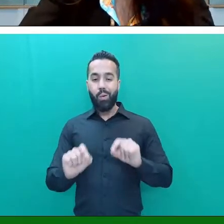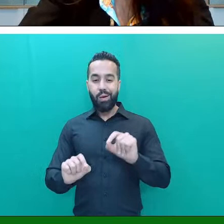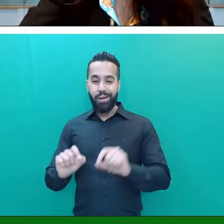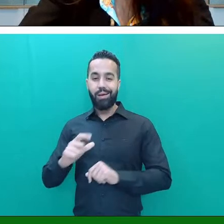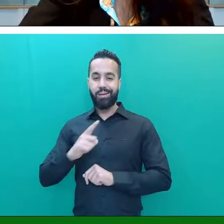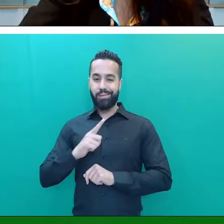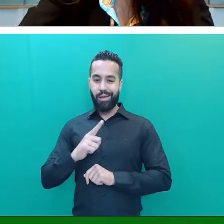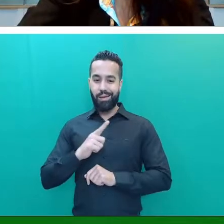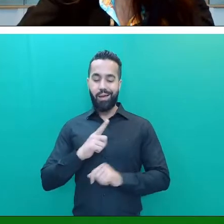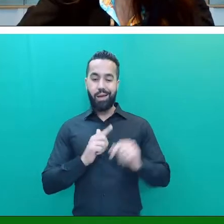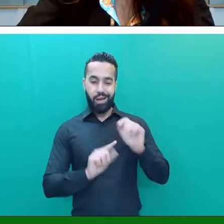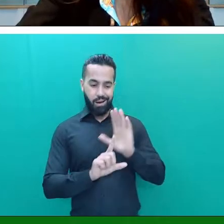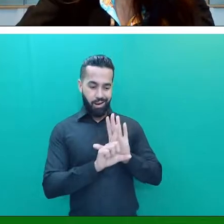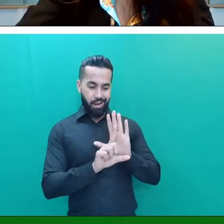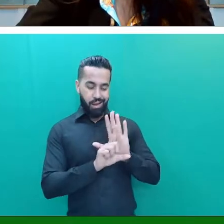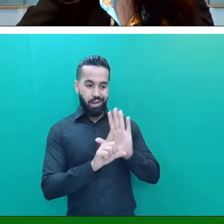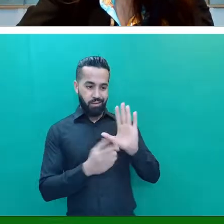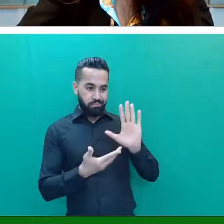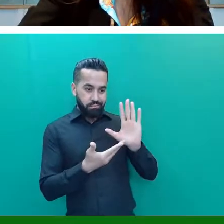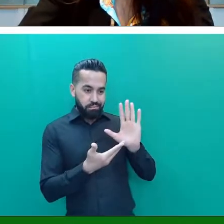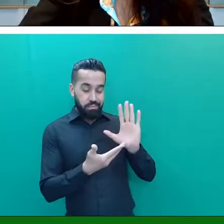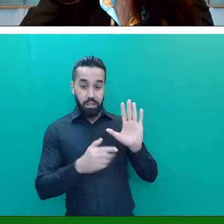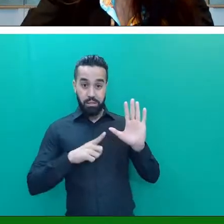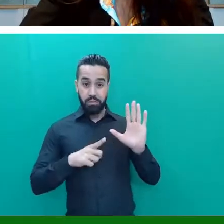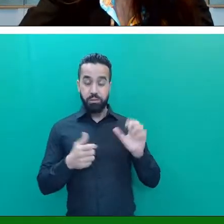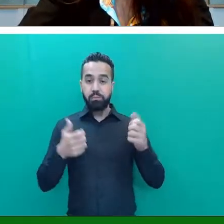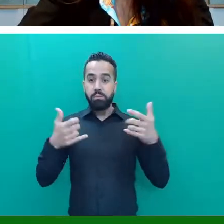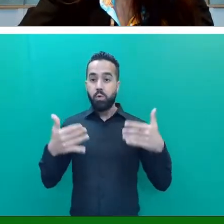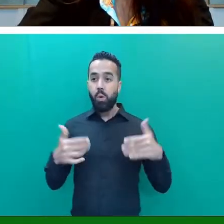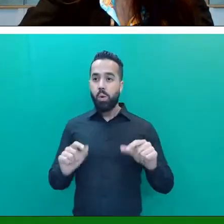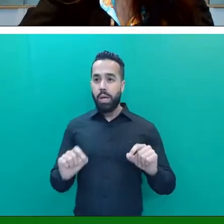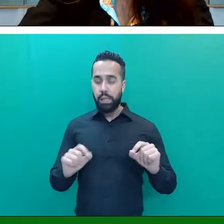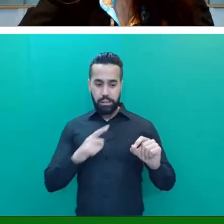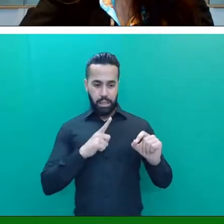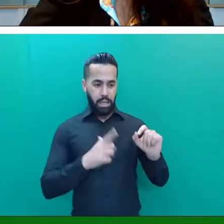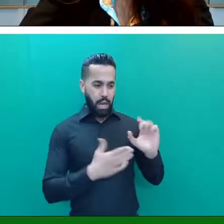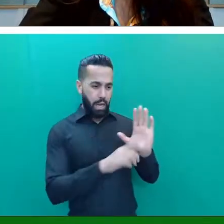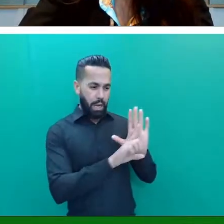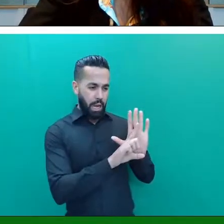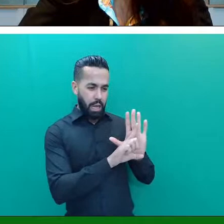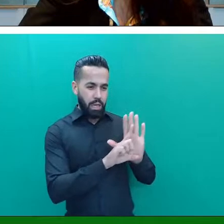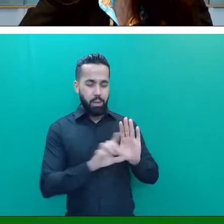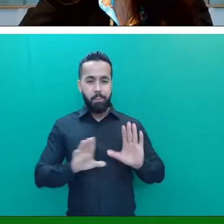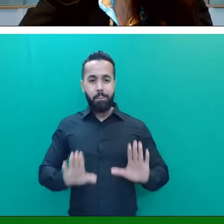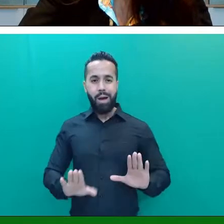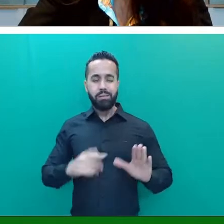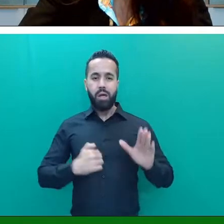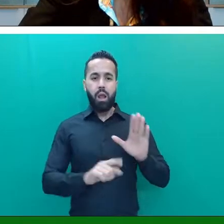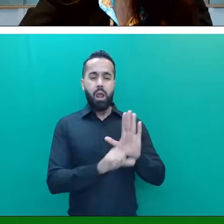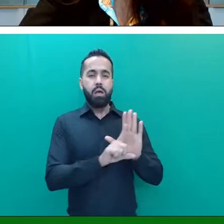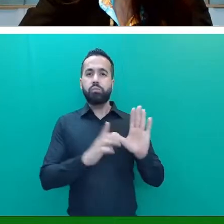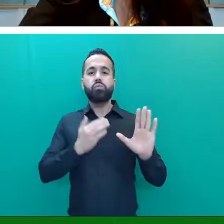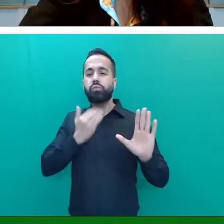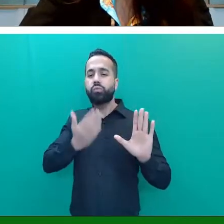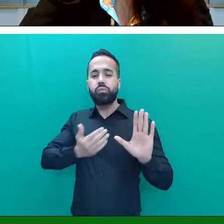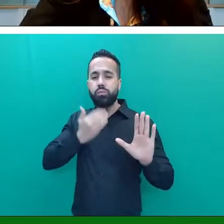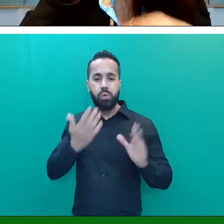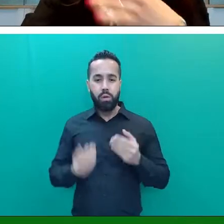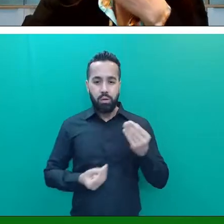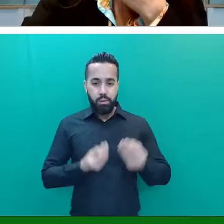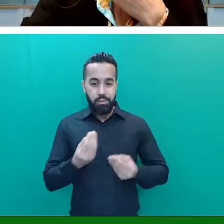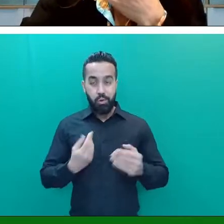Não tem a lei? E eles disseram, não, tem a lei, mas a lei aqui não pegou. Entendeu? E o Brasil tem